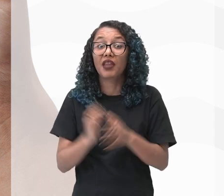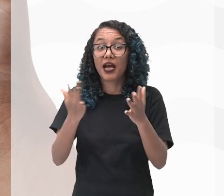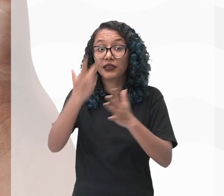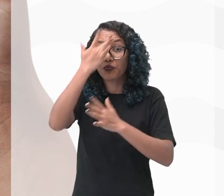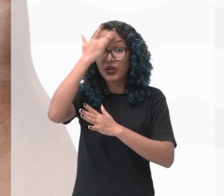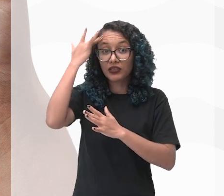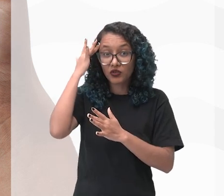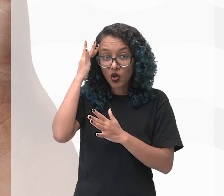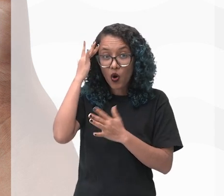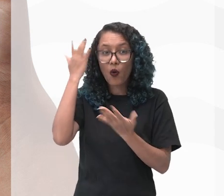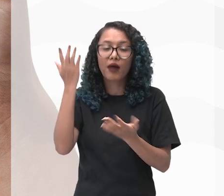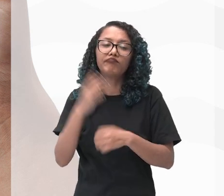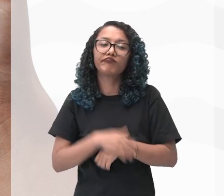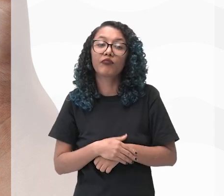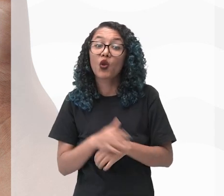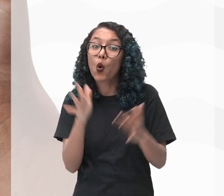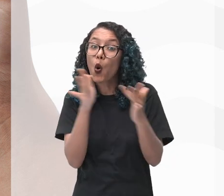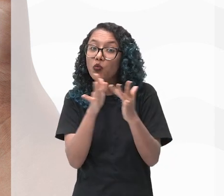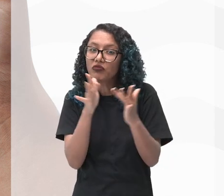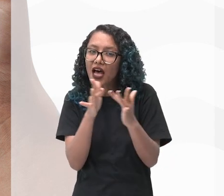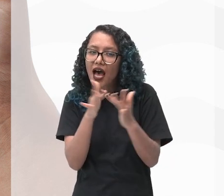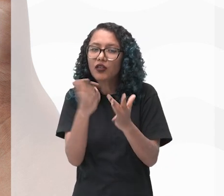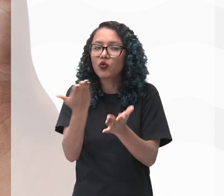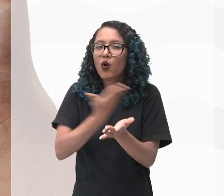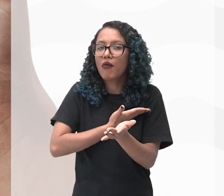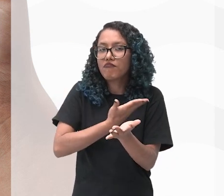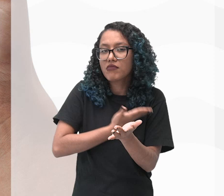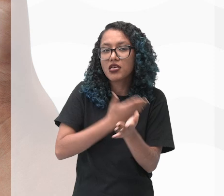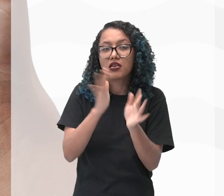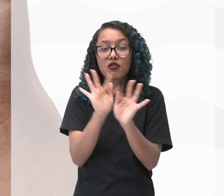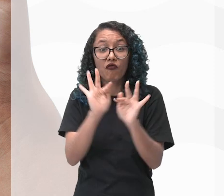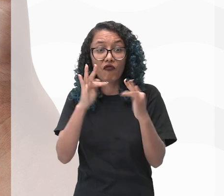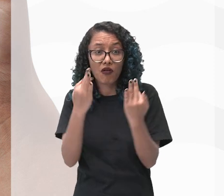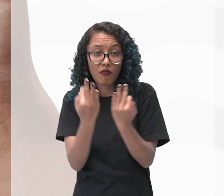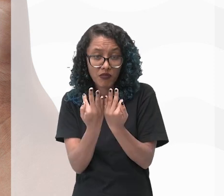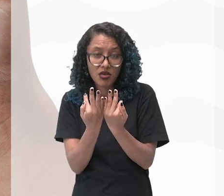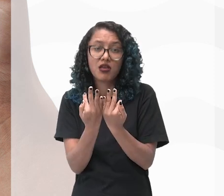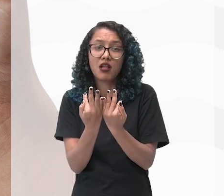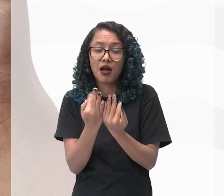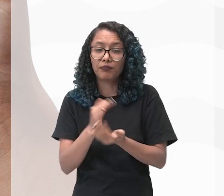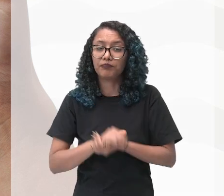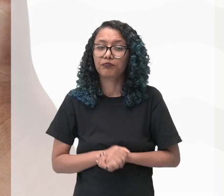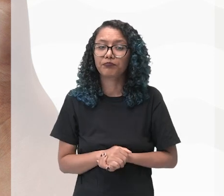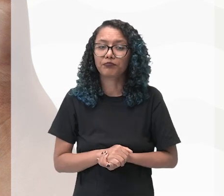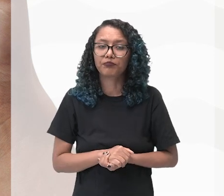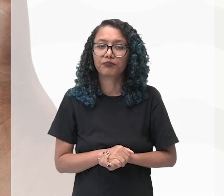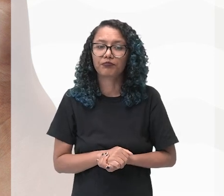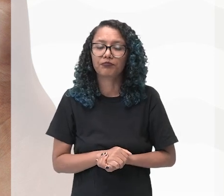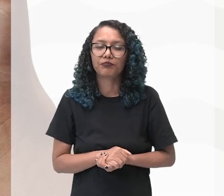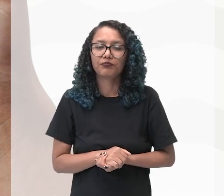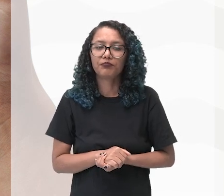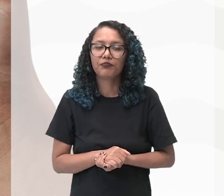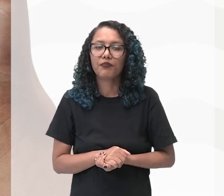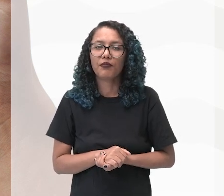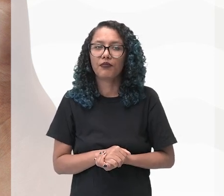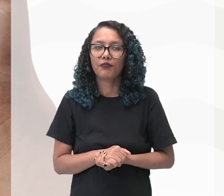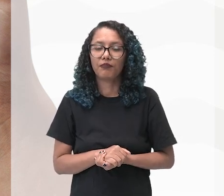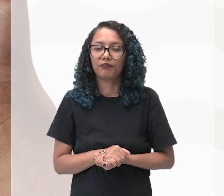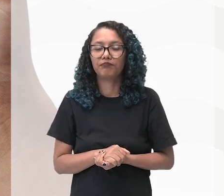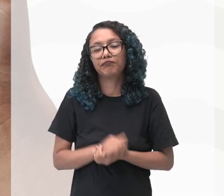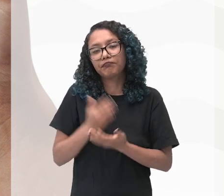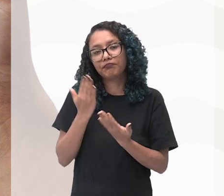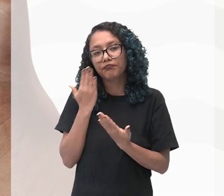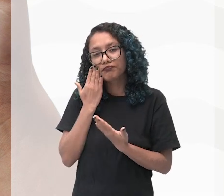os usuários se conectem com amigos, familiares. Então nós temos aqui